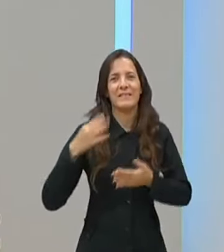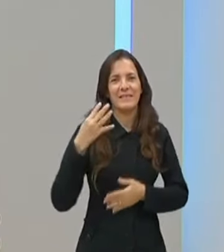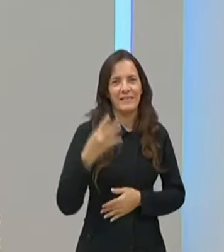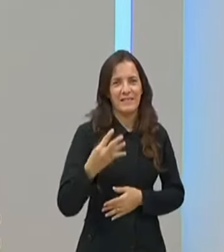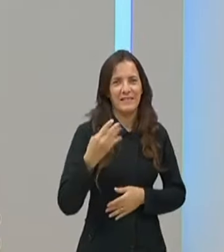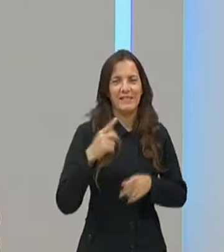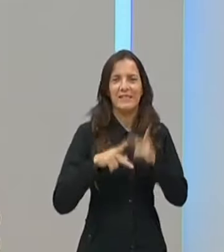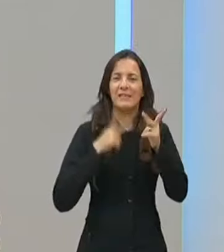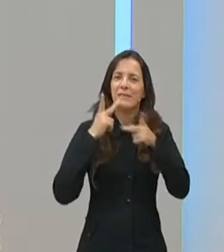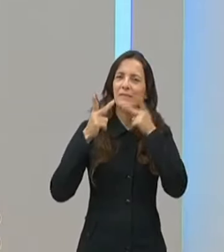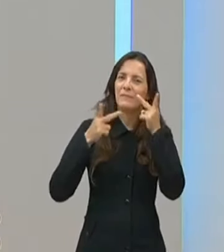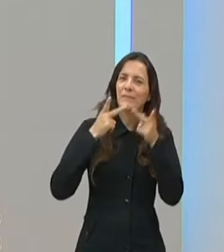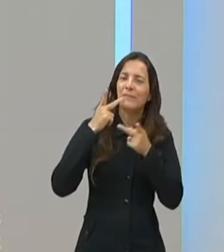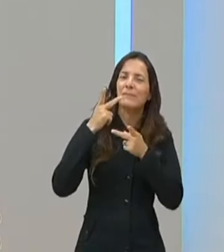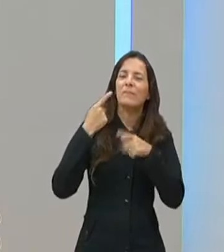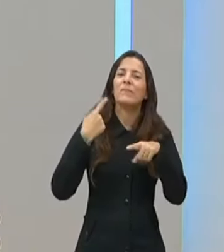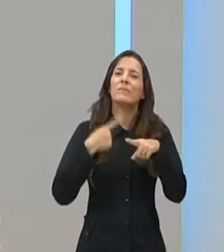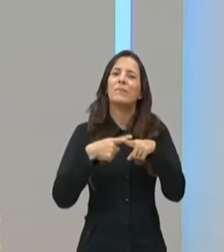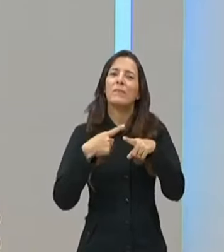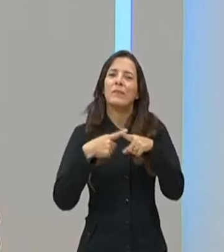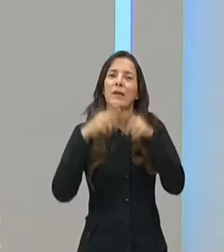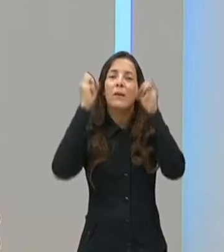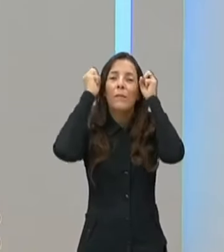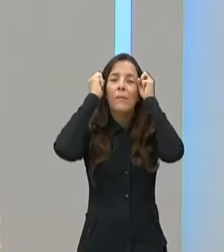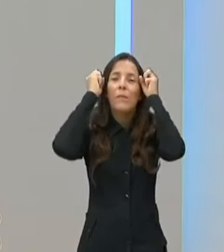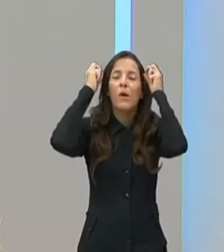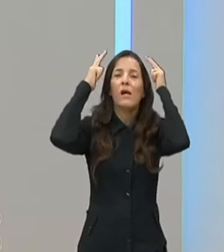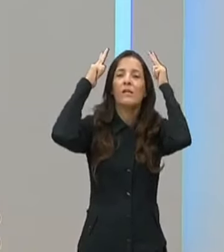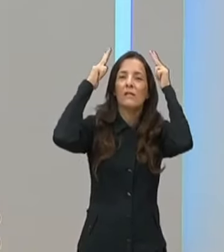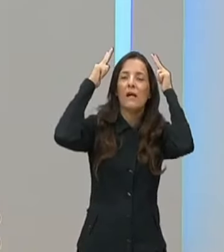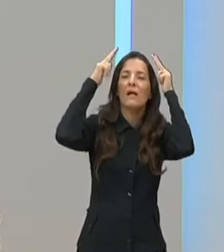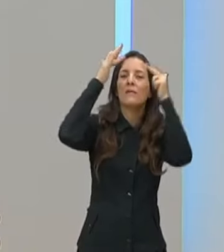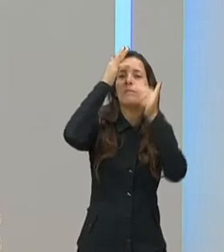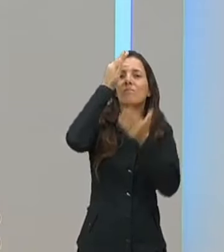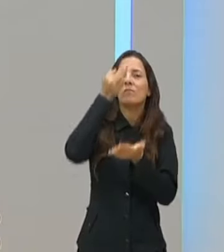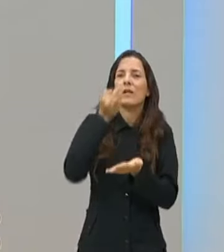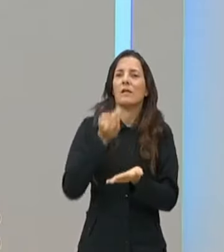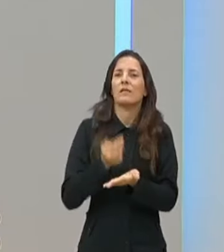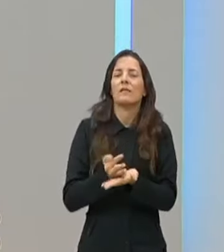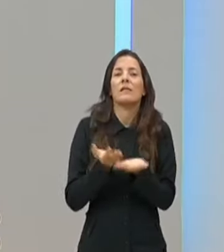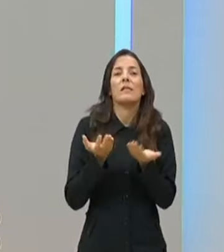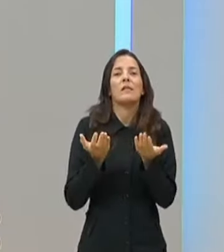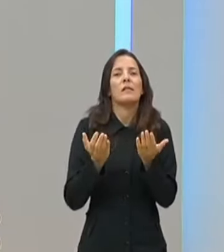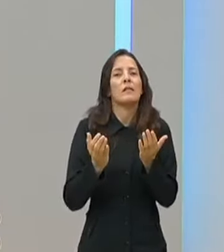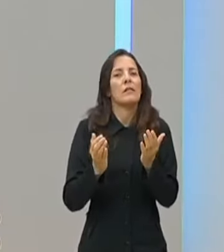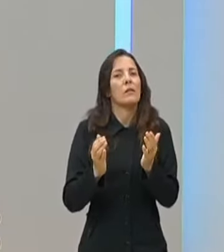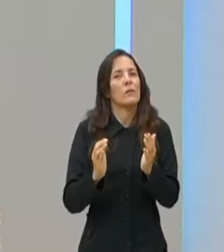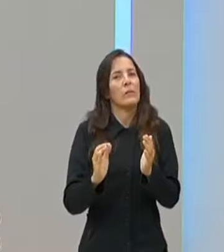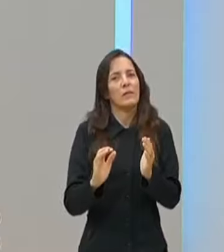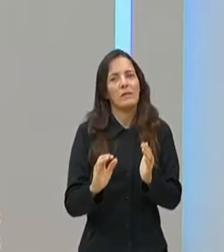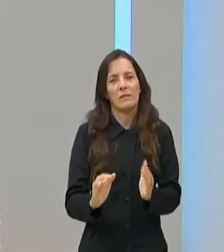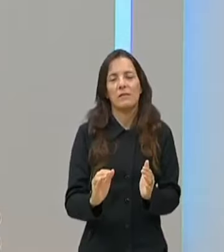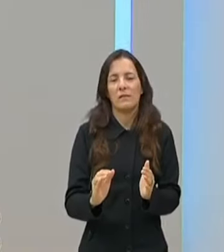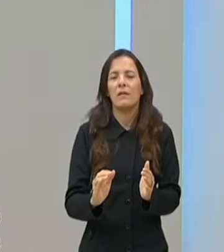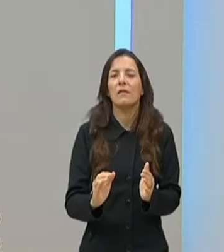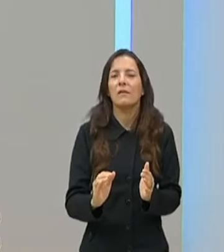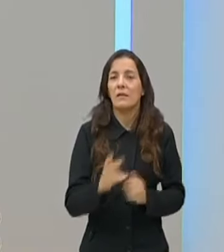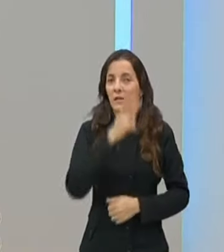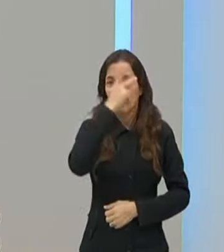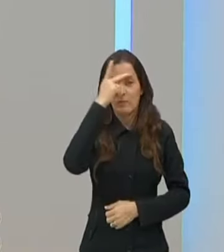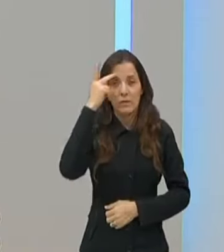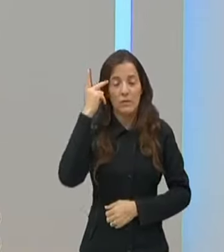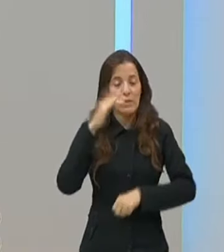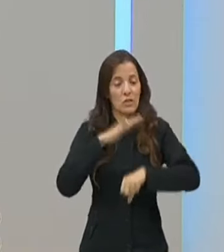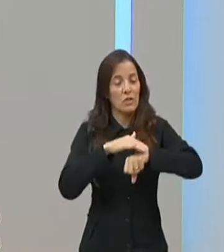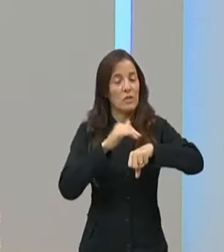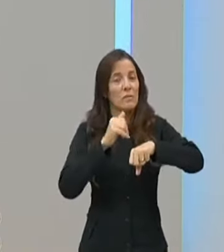fé Moisés, sendo já grande, recusou ser chamado filho da filha de Faraó, escolhendo antes ser maltratado com